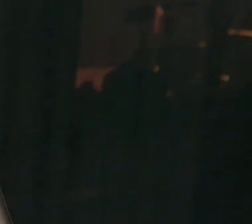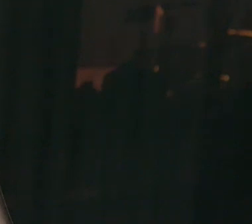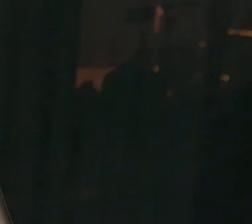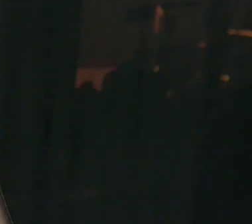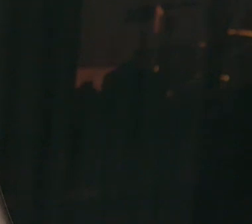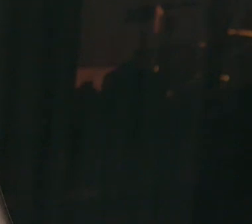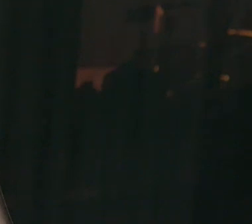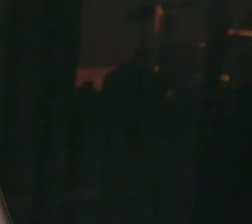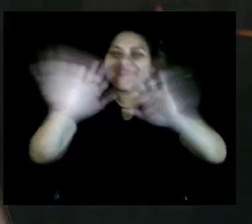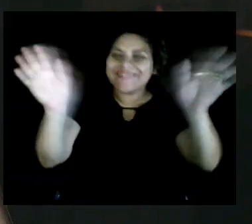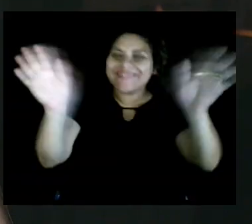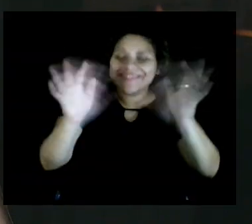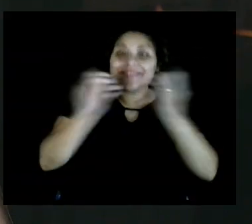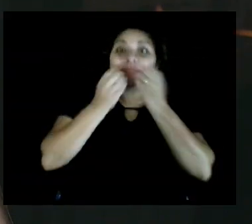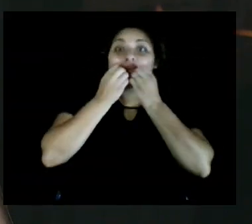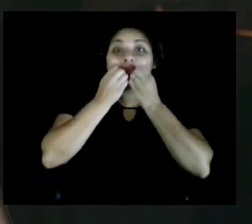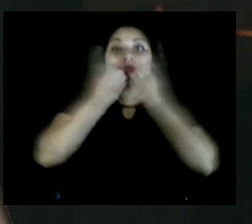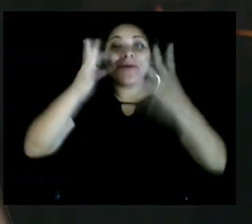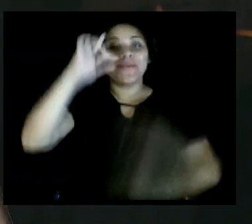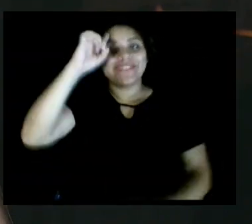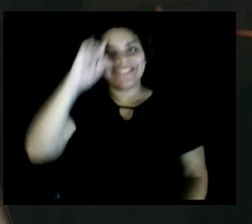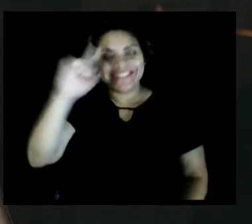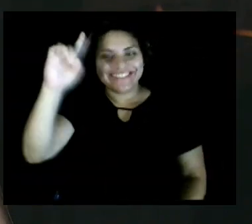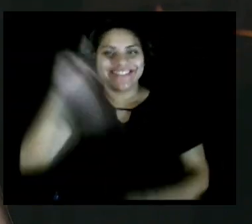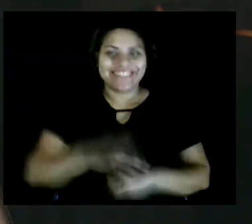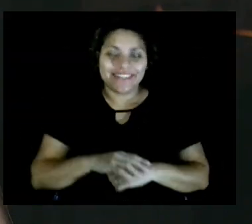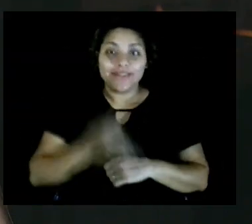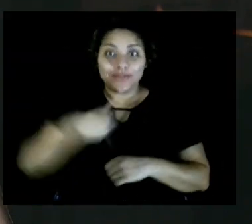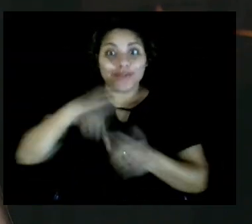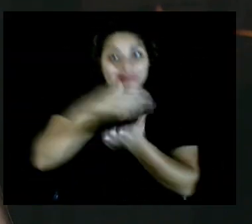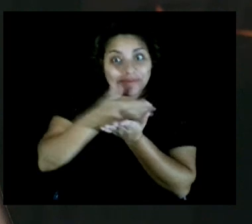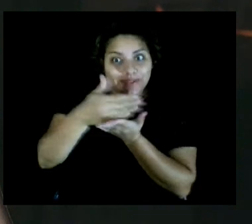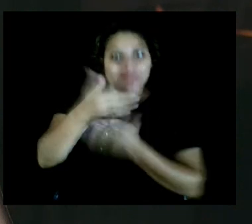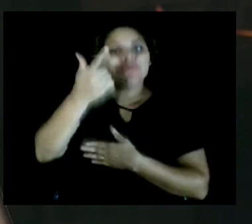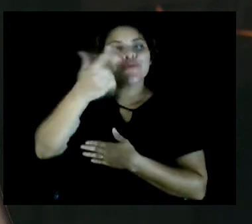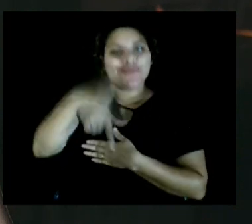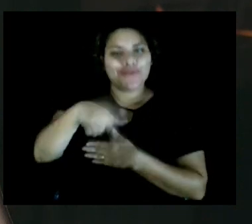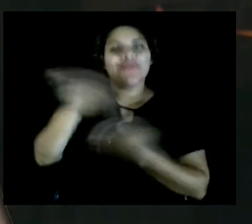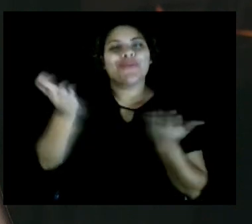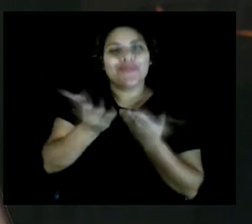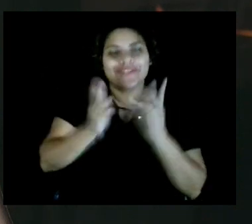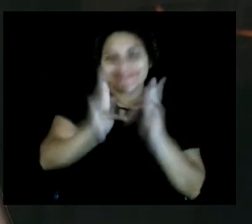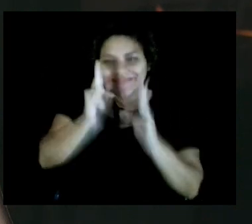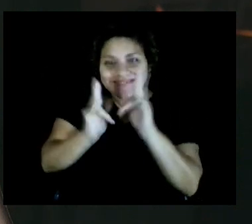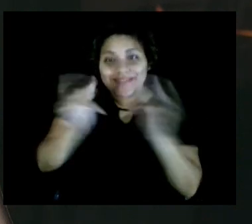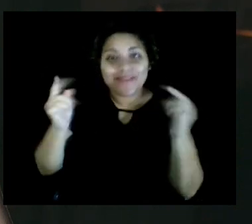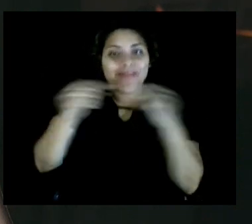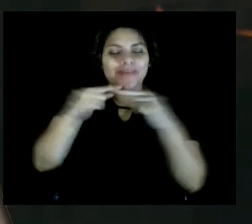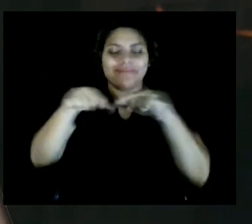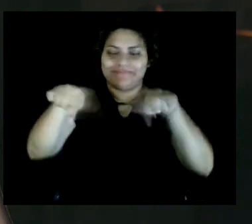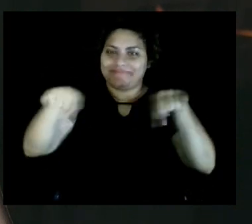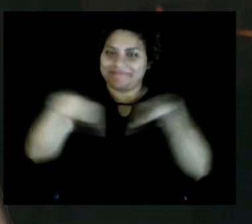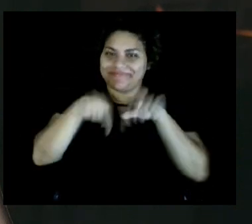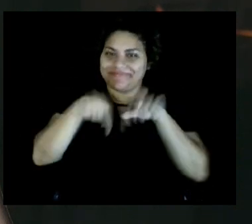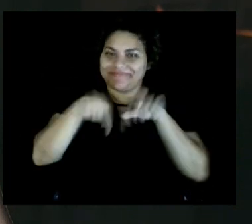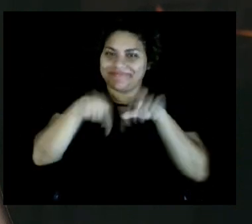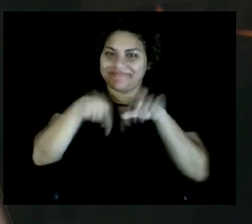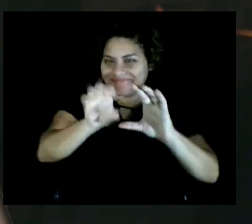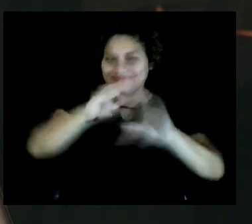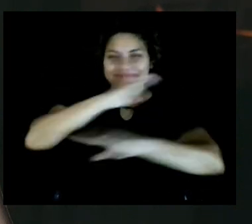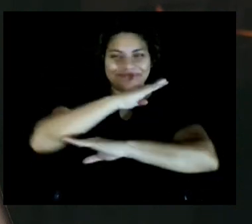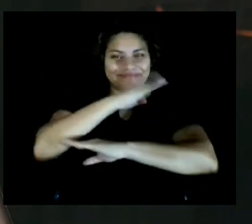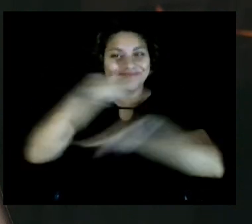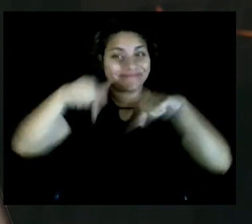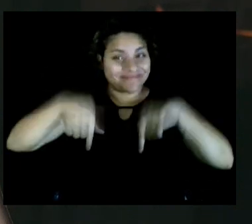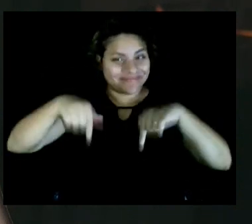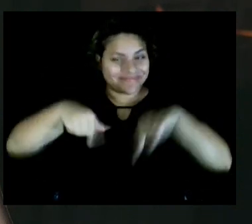Olá, bom dia! Estamos começando mais uma edição do Estúdio Câmara, aqui na TV Câmara Campinas. Hoje